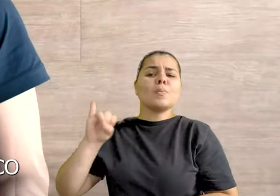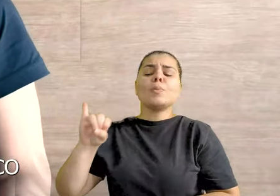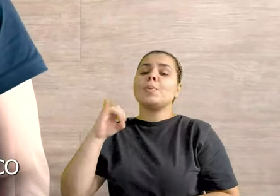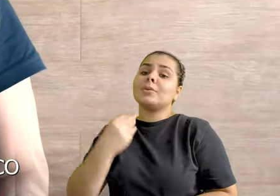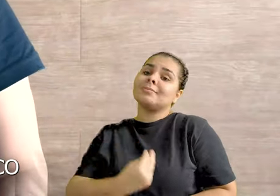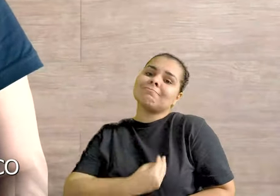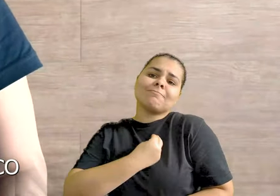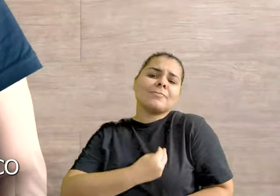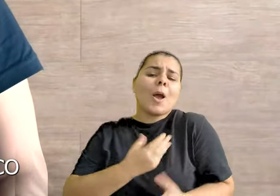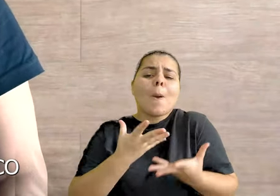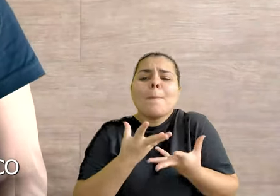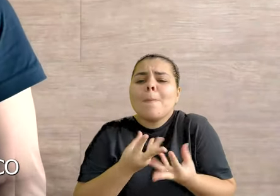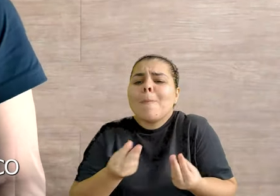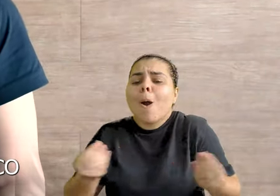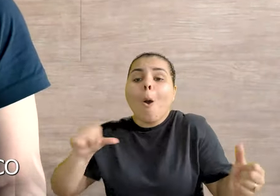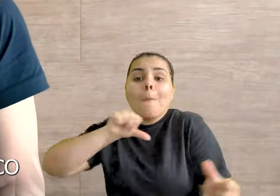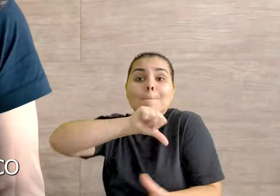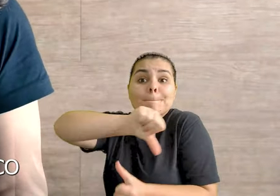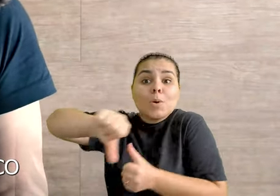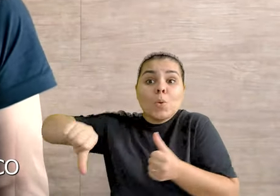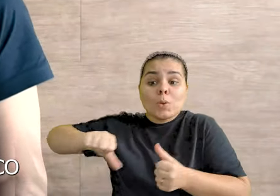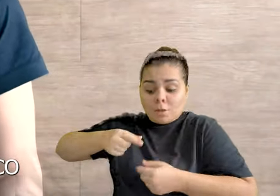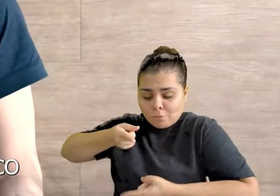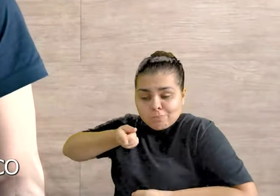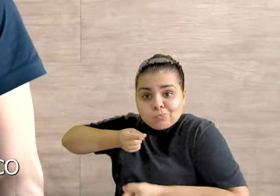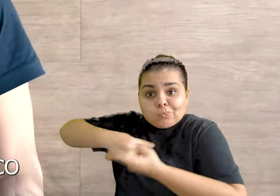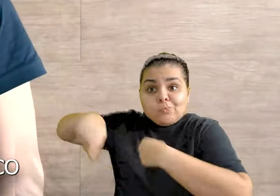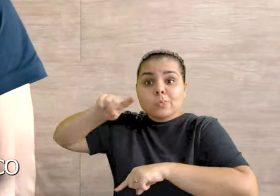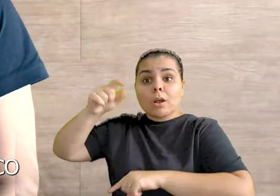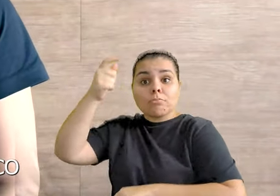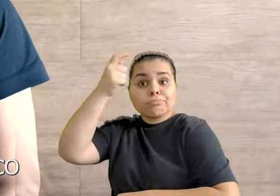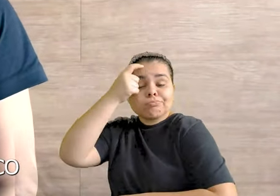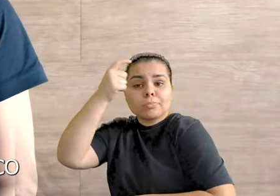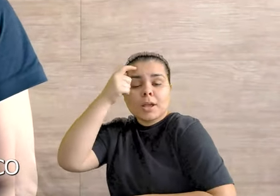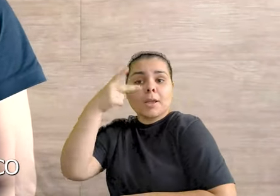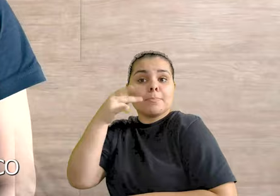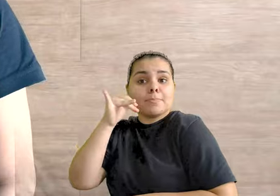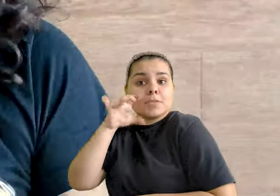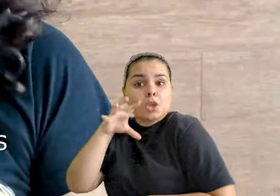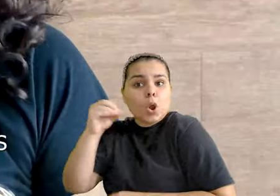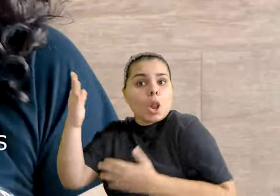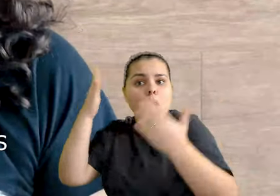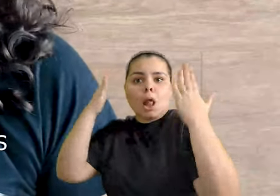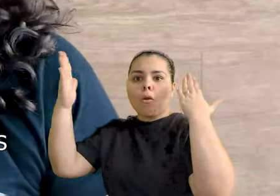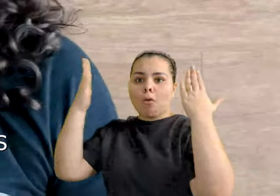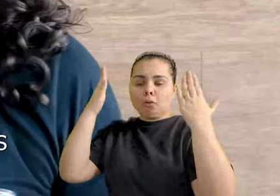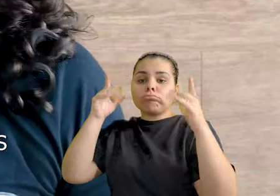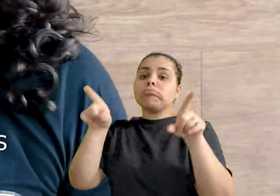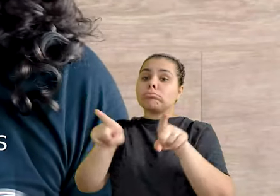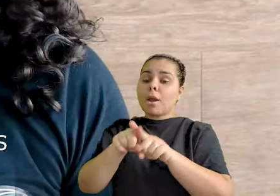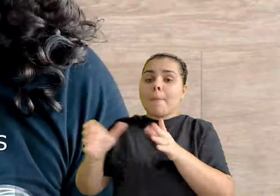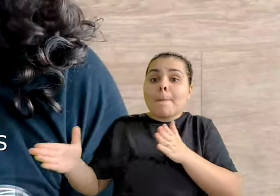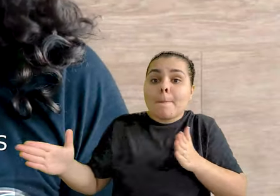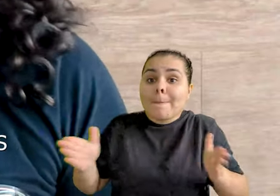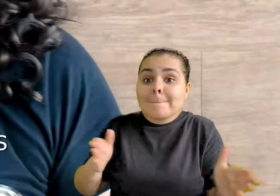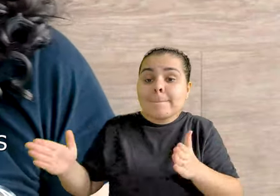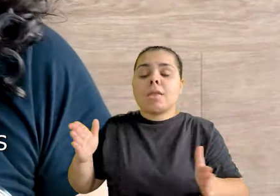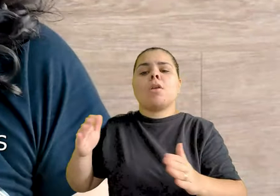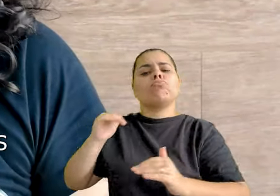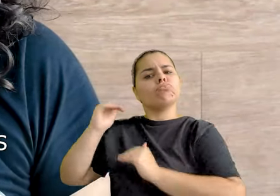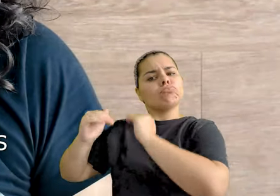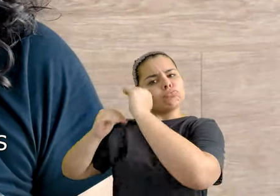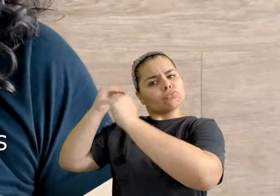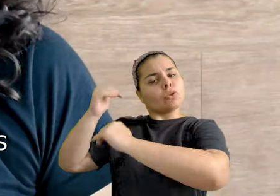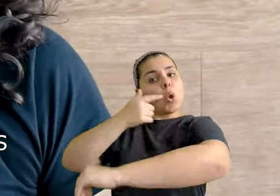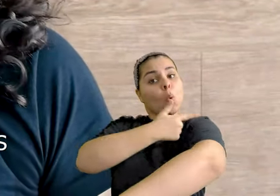vida, repleto de mudanças no desenvolvimento fisiológico e psicológico. É também um período quando